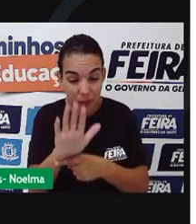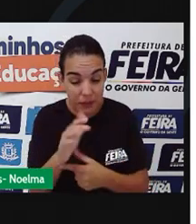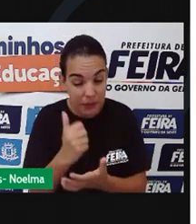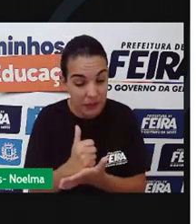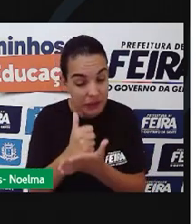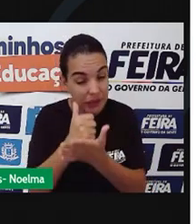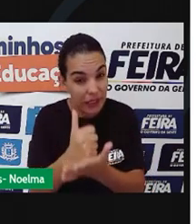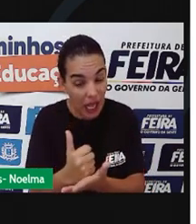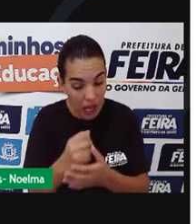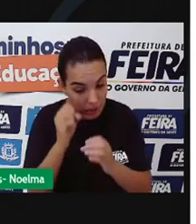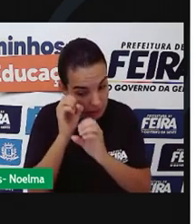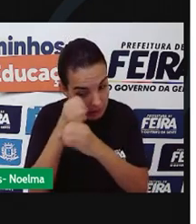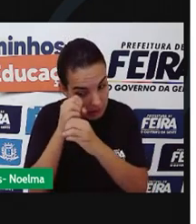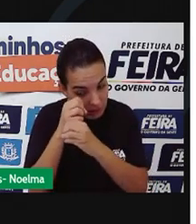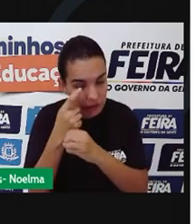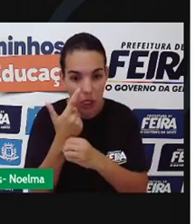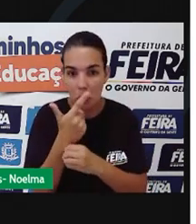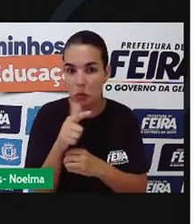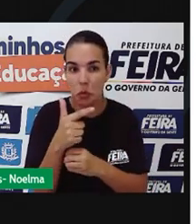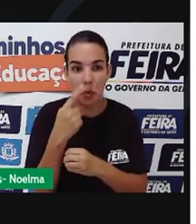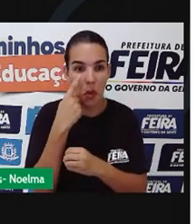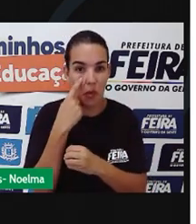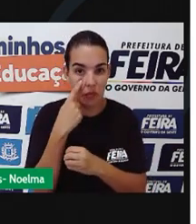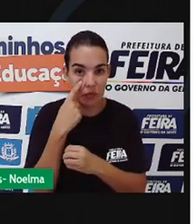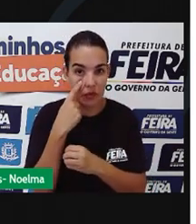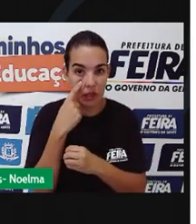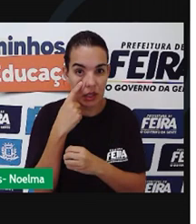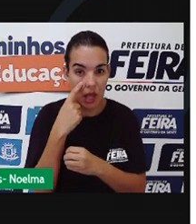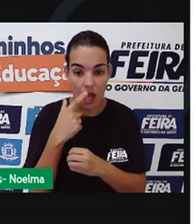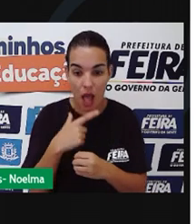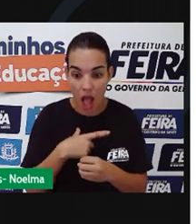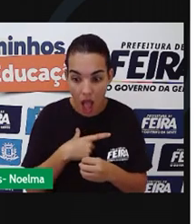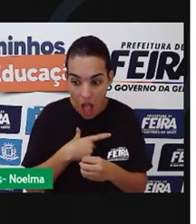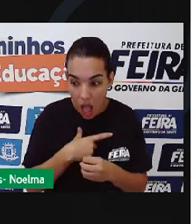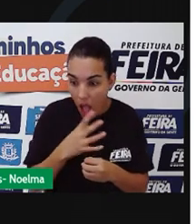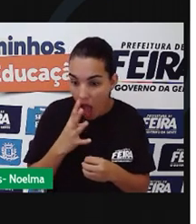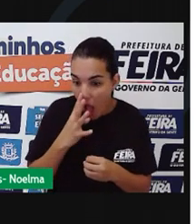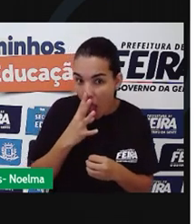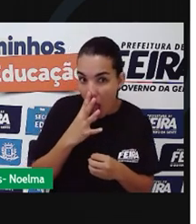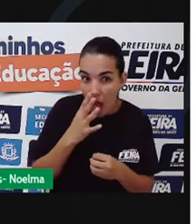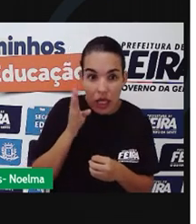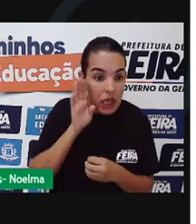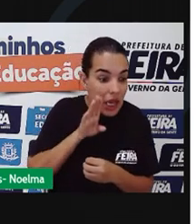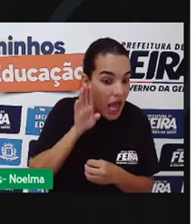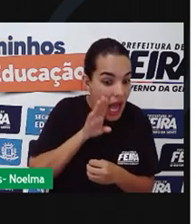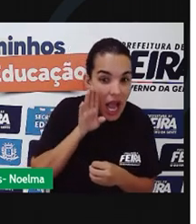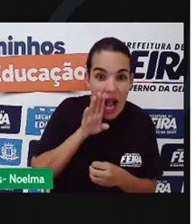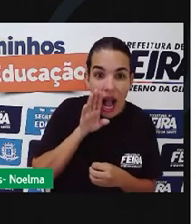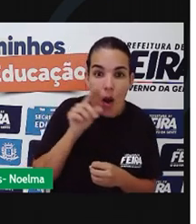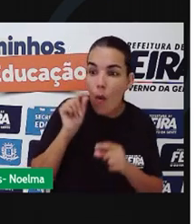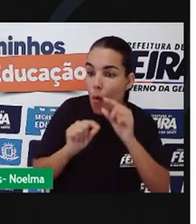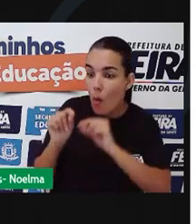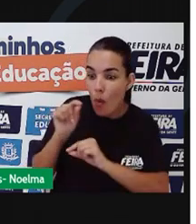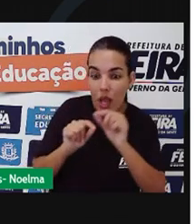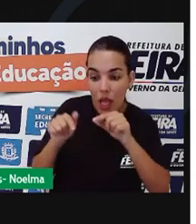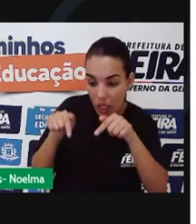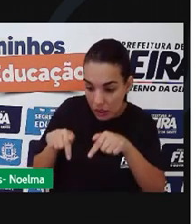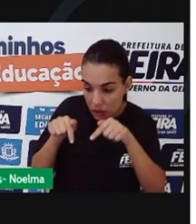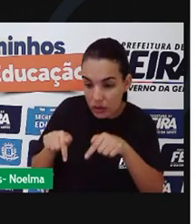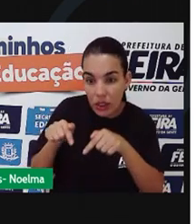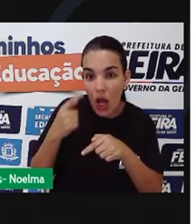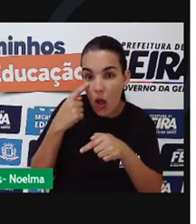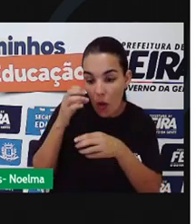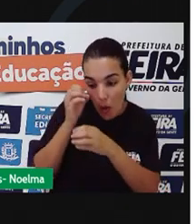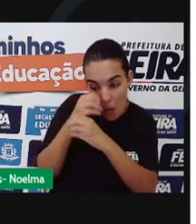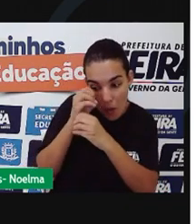não conseguimos enxergar Credo Socorro moço Nossa que legal o que é isso o que